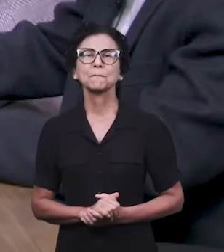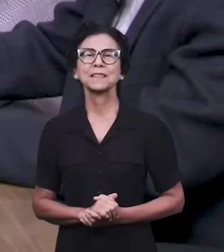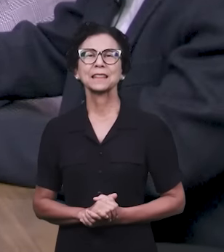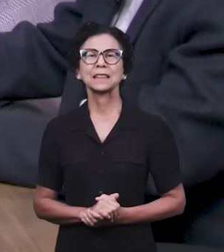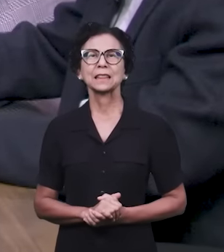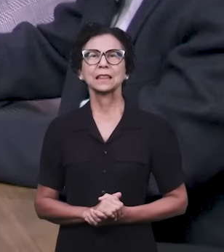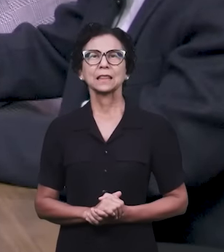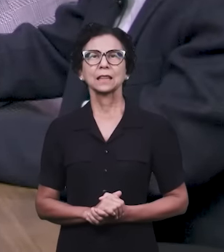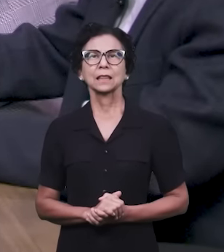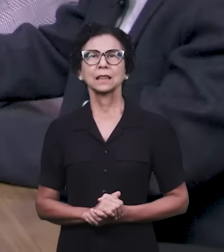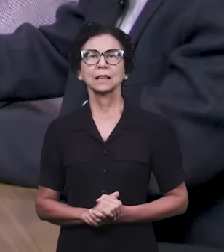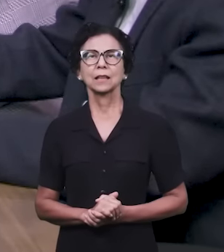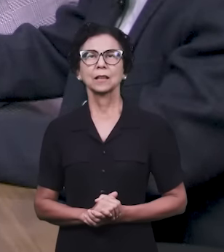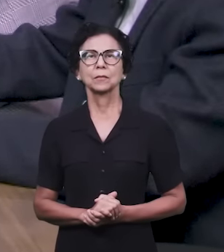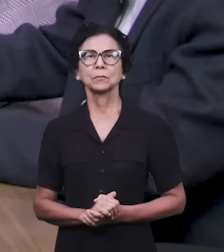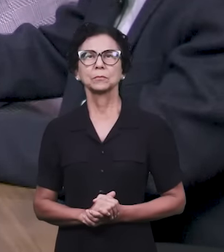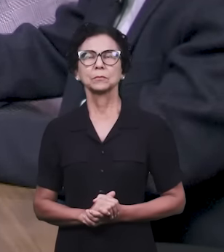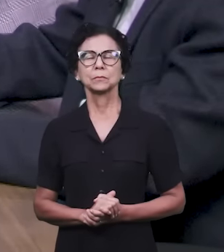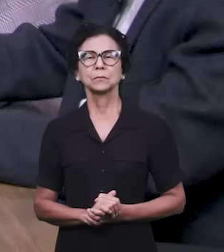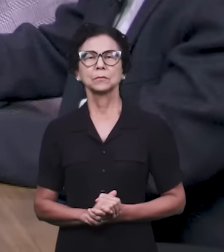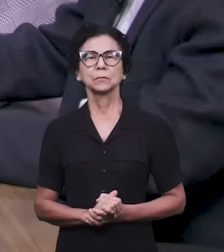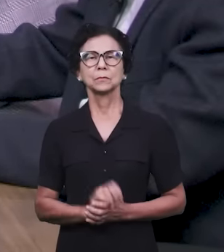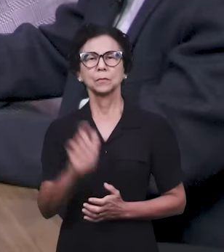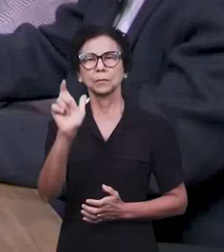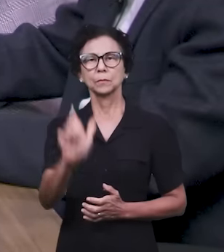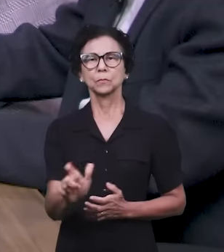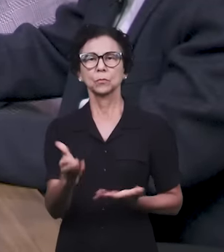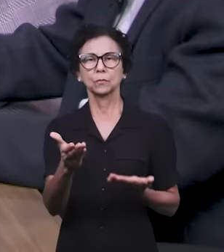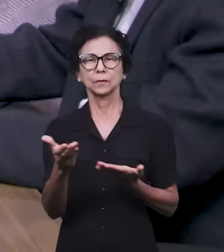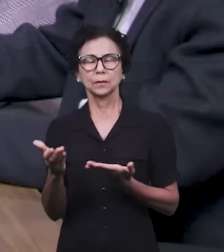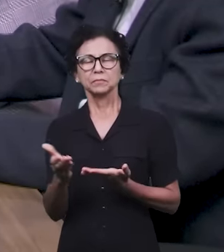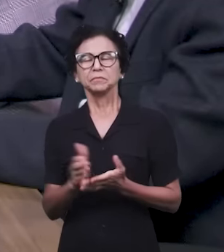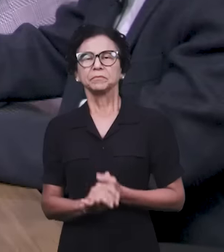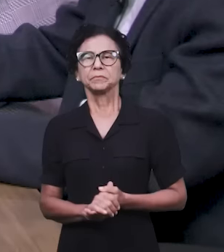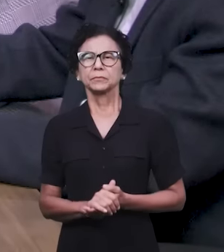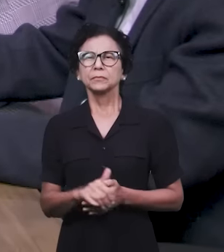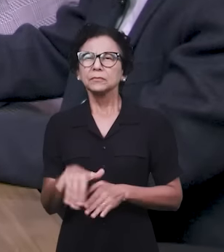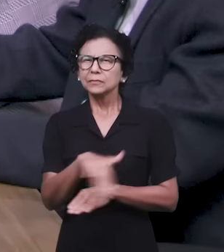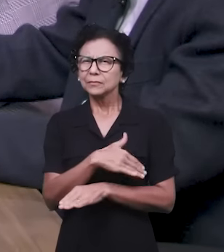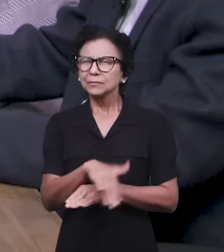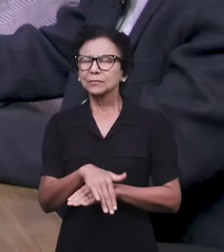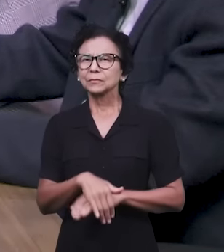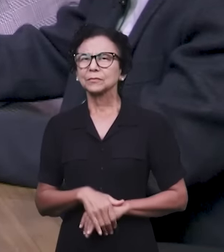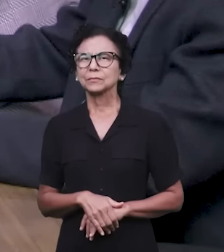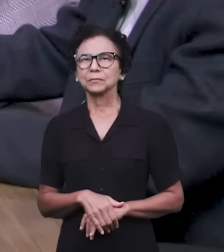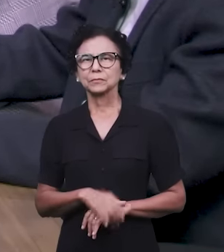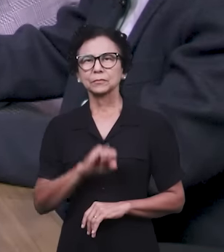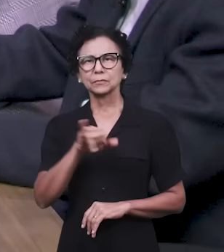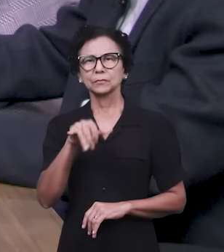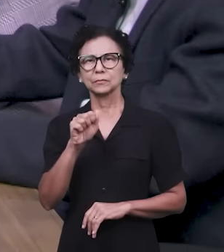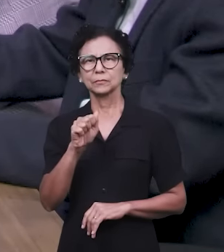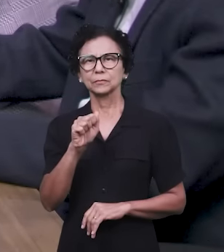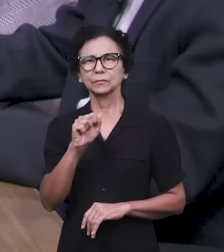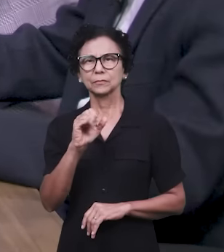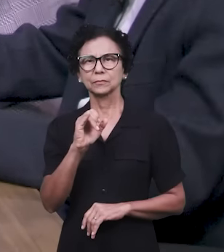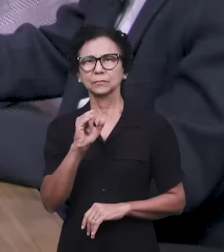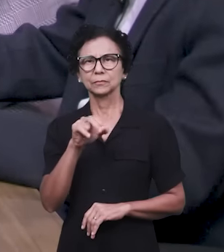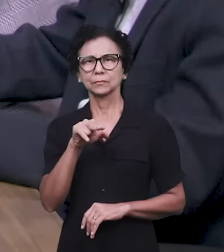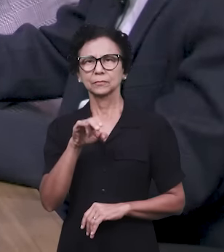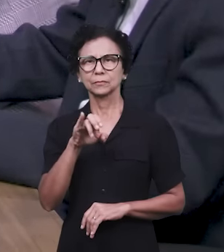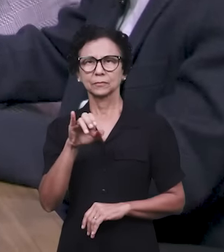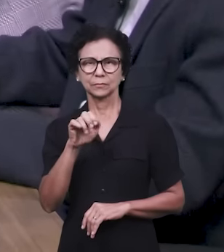chamar uma pergunta, né? Vamos chamar uma participação que foi de uma pessoa na rua, a Jacineia Santana.